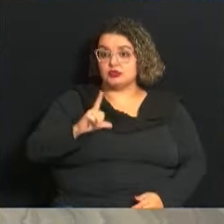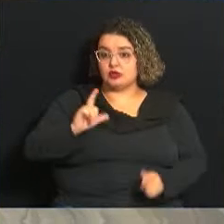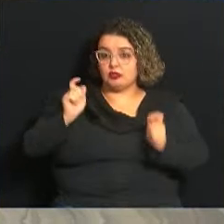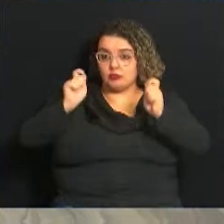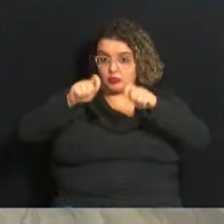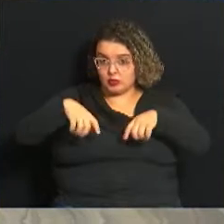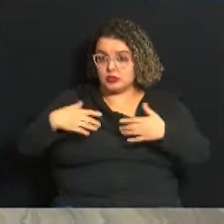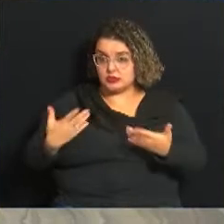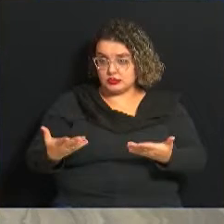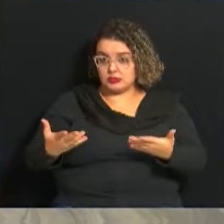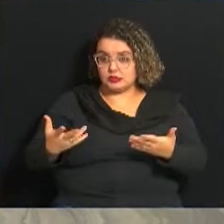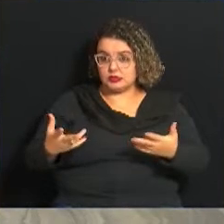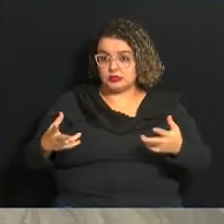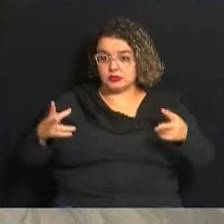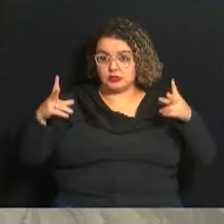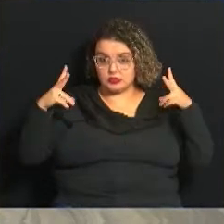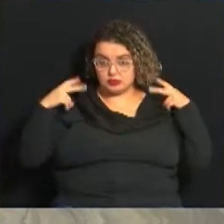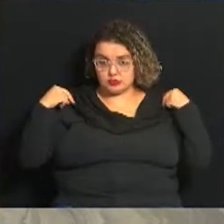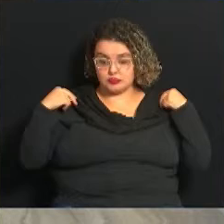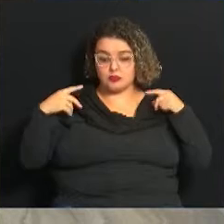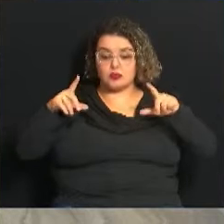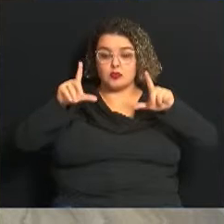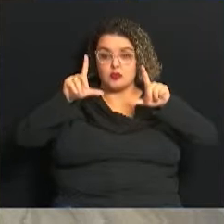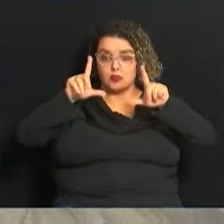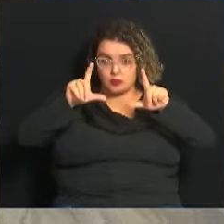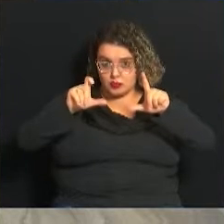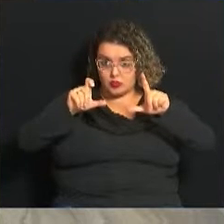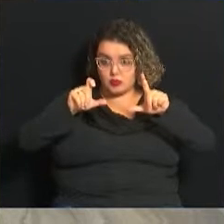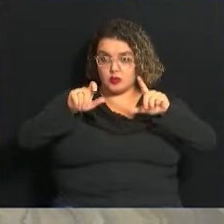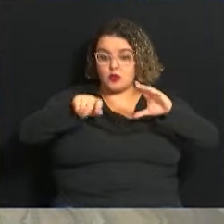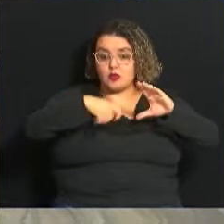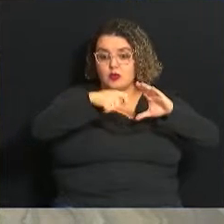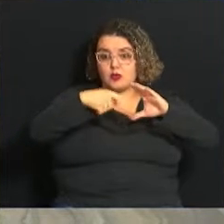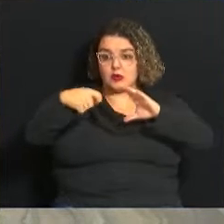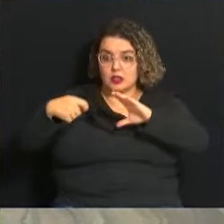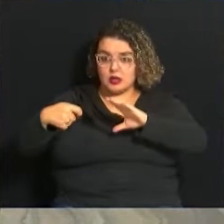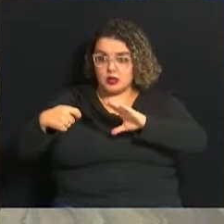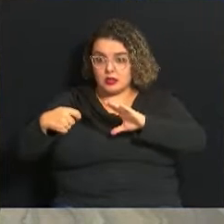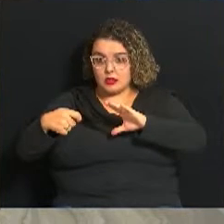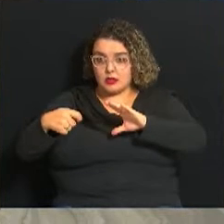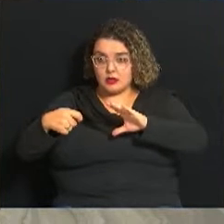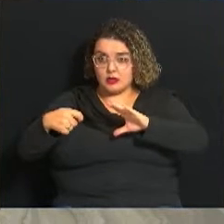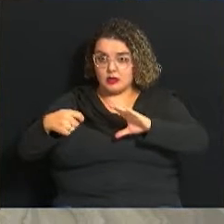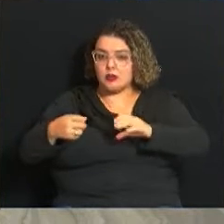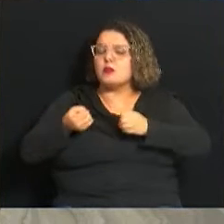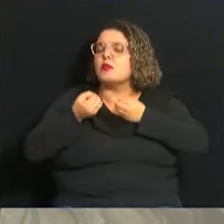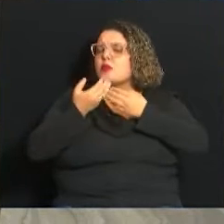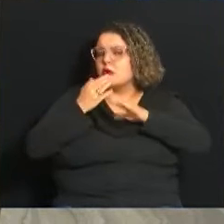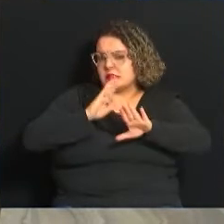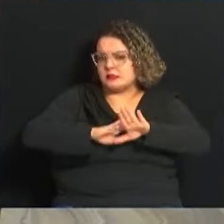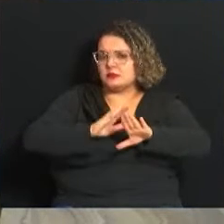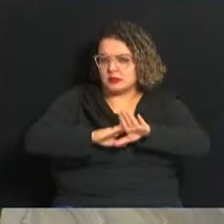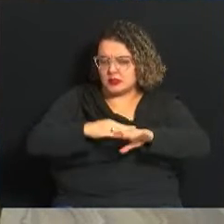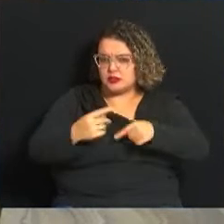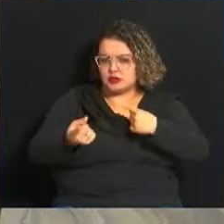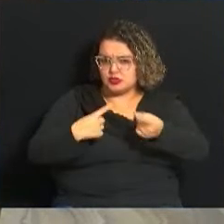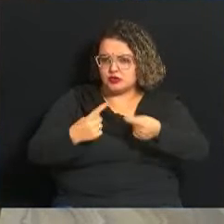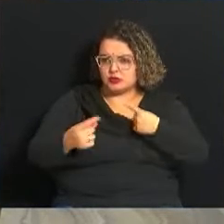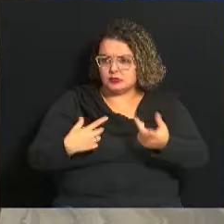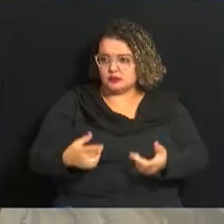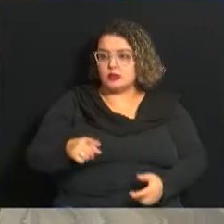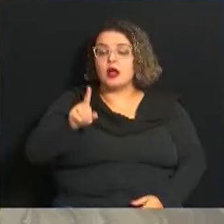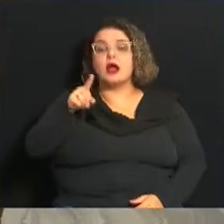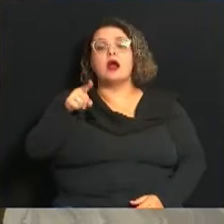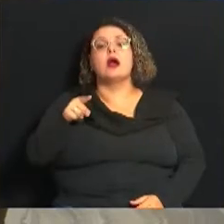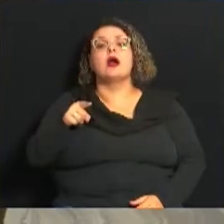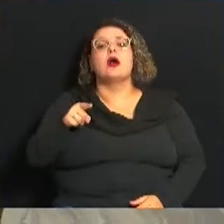do motorista enviar uma foto ou vídeo sobre boas práticas no trânsito. É um concurso para os